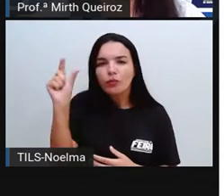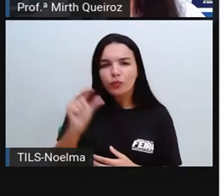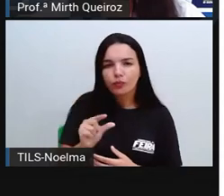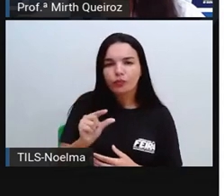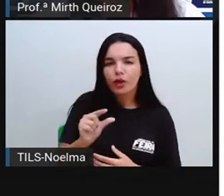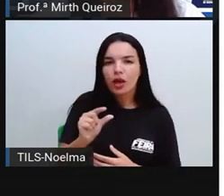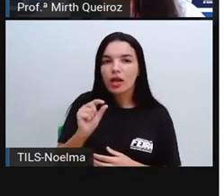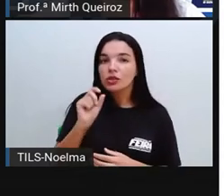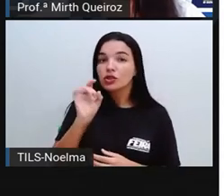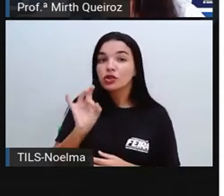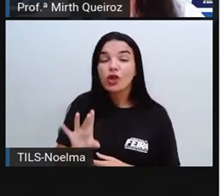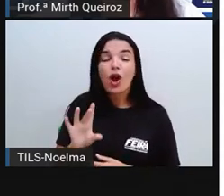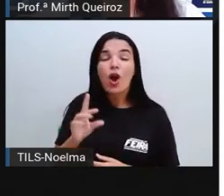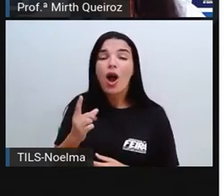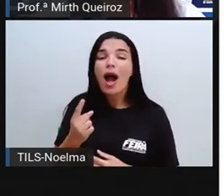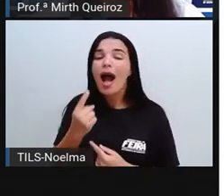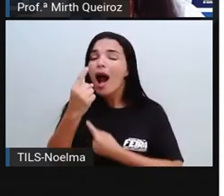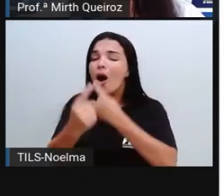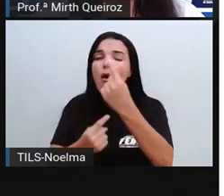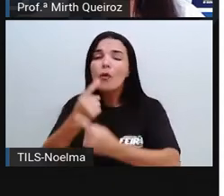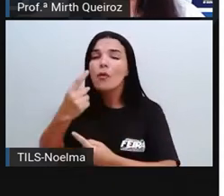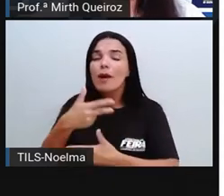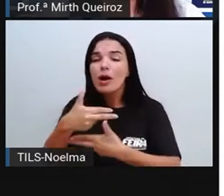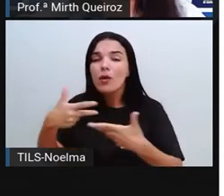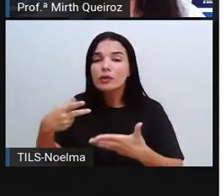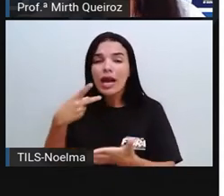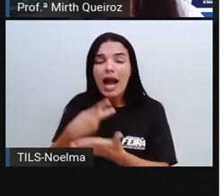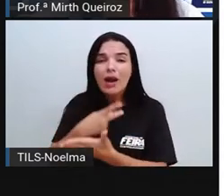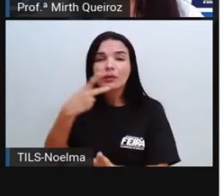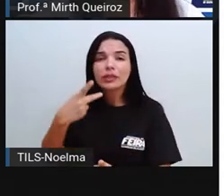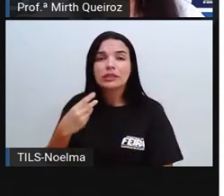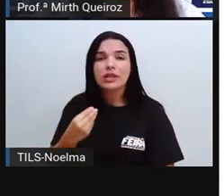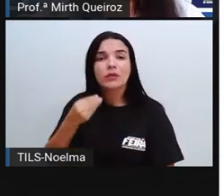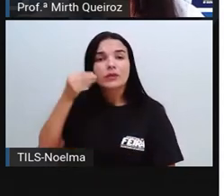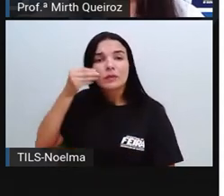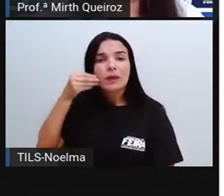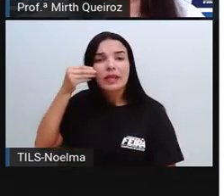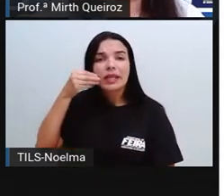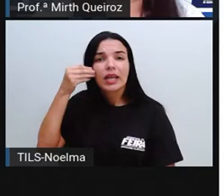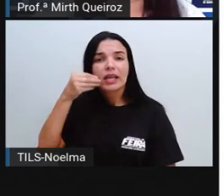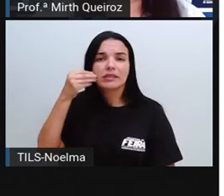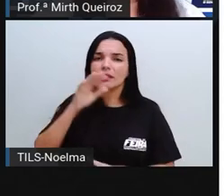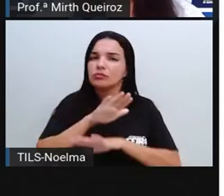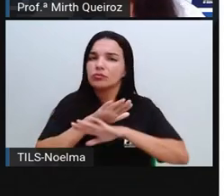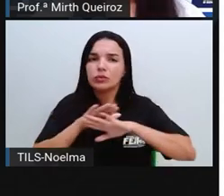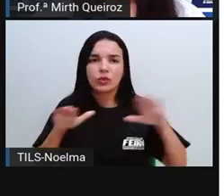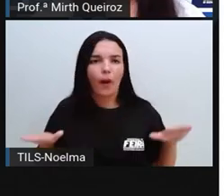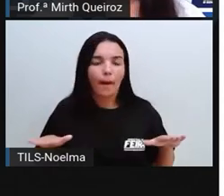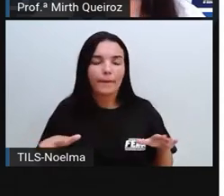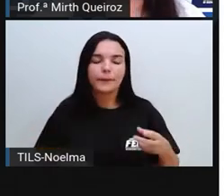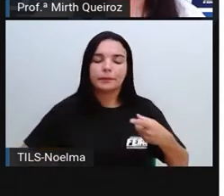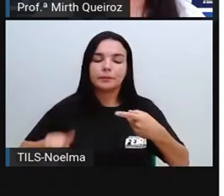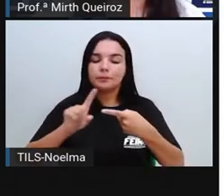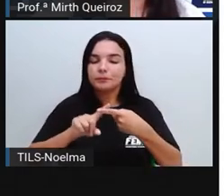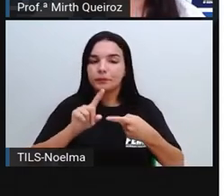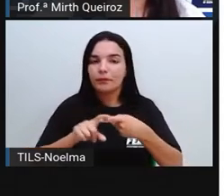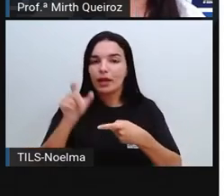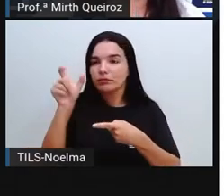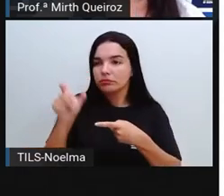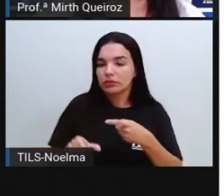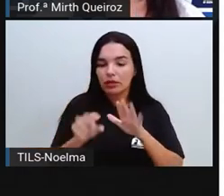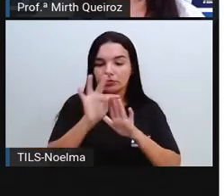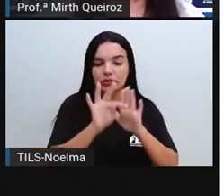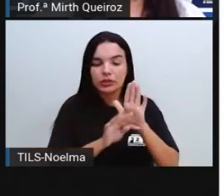como acontece na biografia e autobiografia. Está narrando um fato, uma experiência. Então, a narrativa acontece de forma